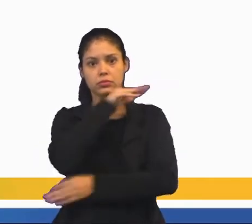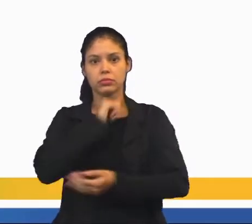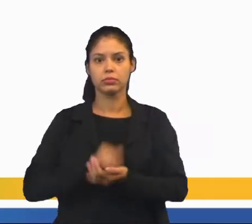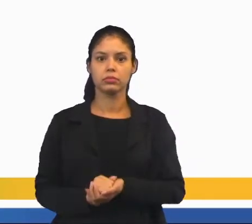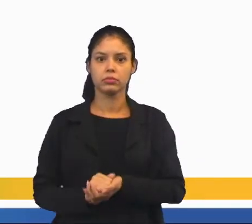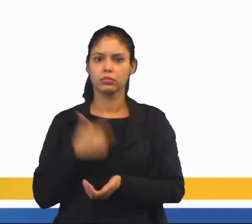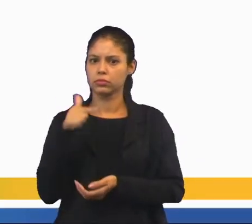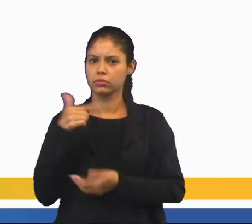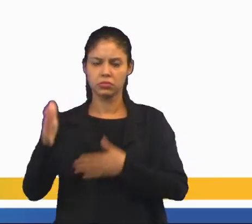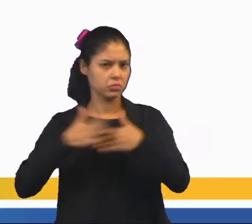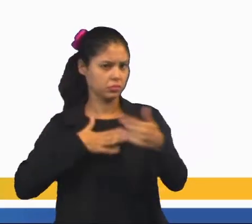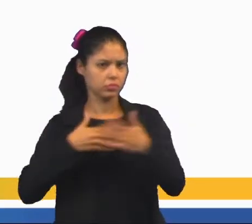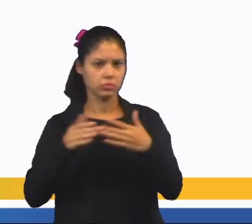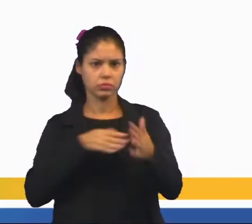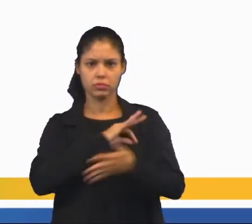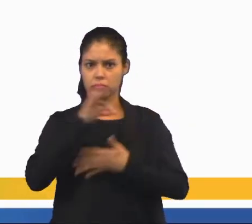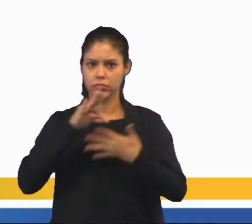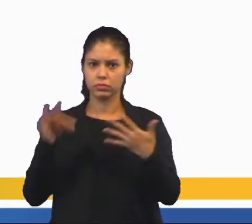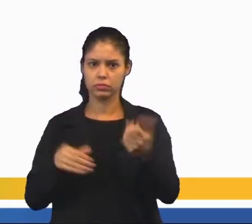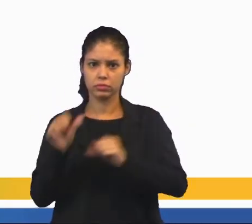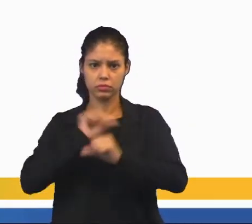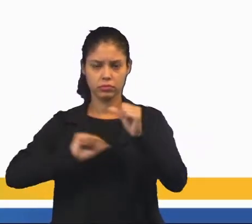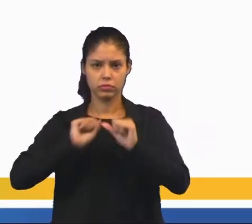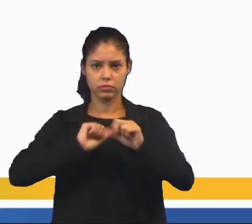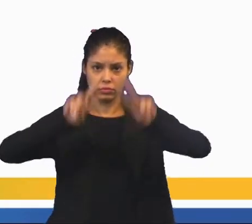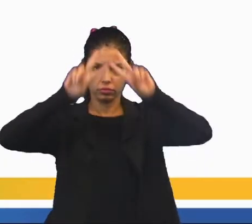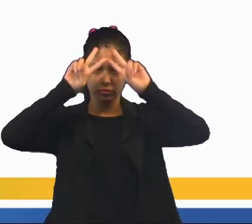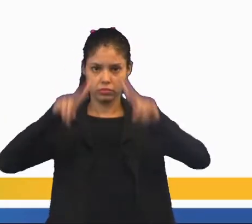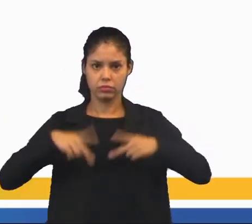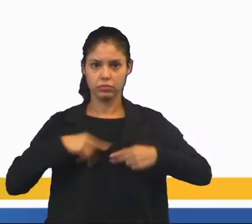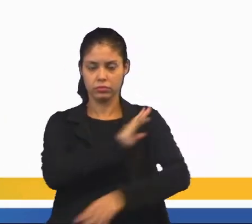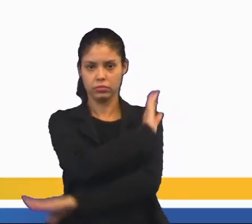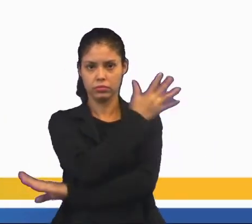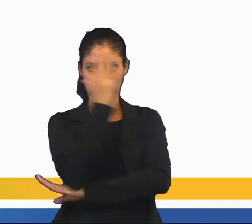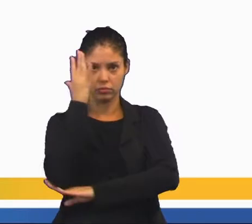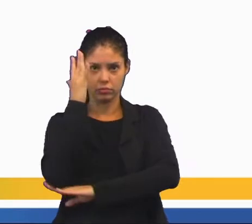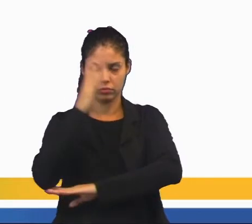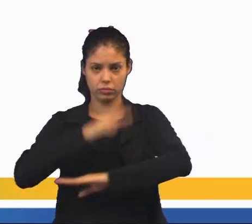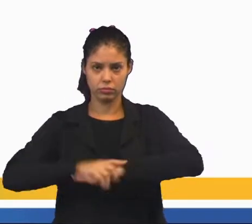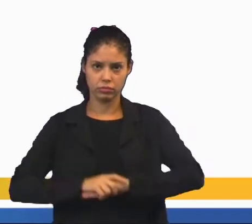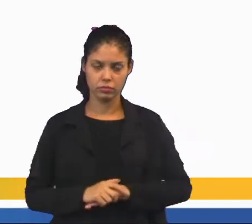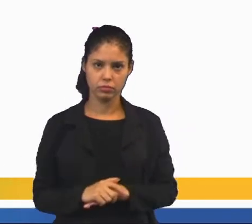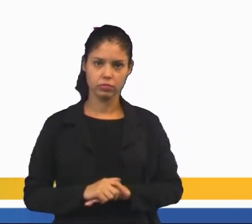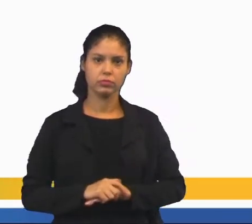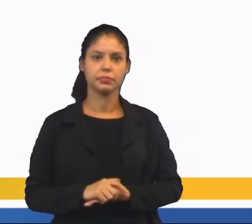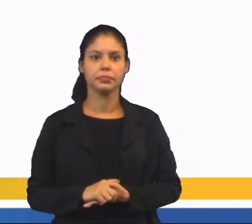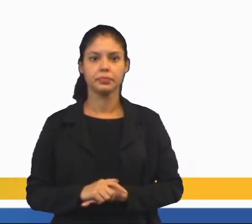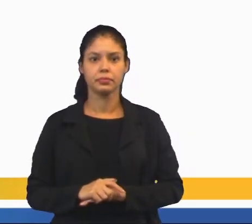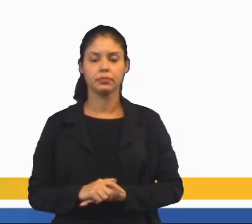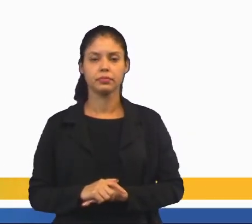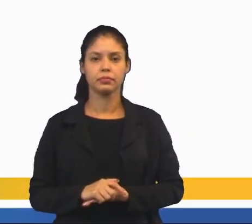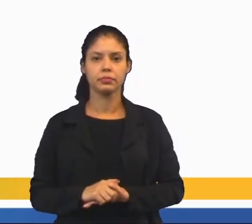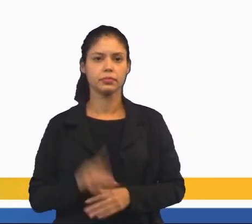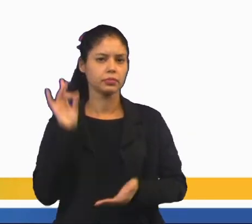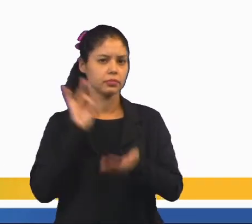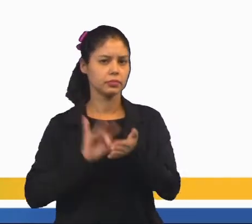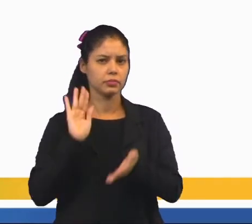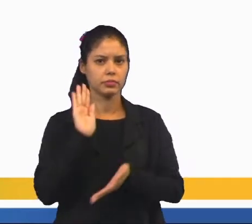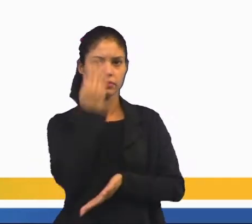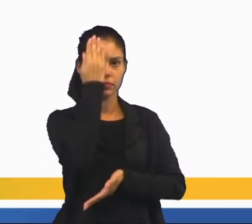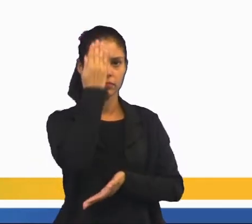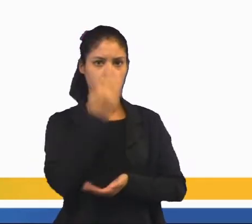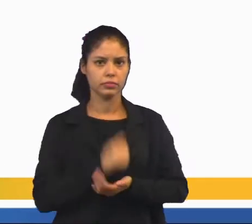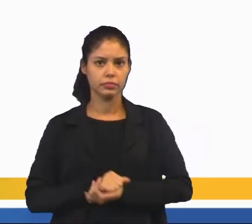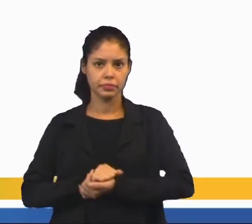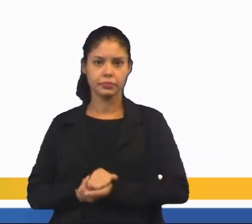e animais, sem que seja feito qualquer tipo de alteração pelo homem ou natureza. Verdadeiro ou